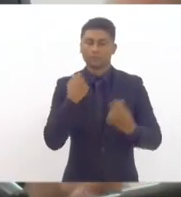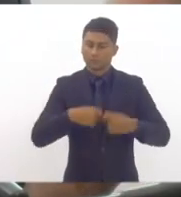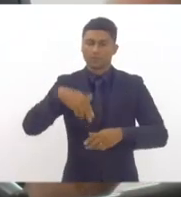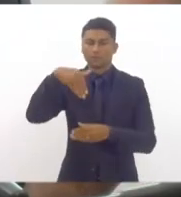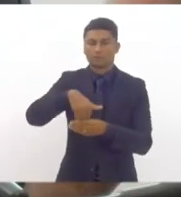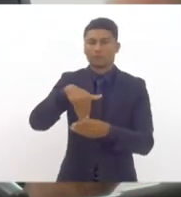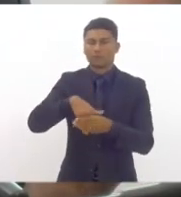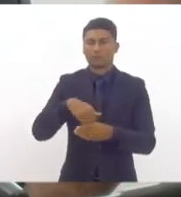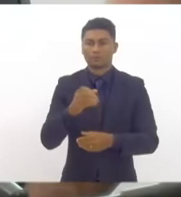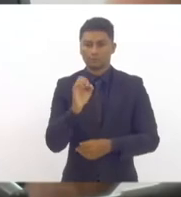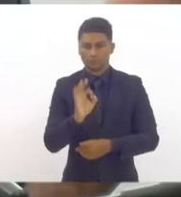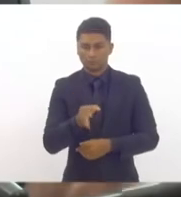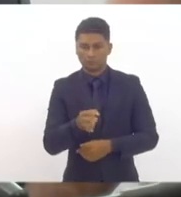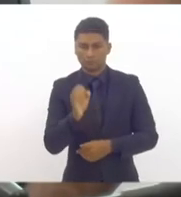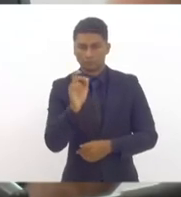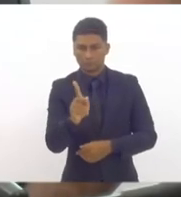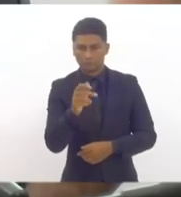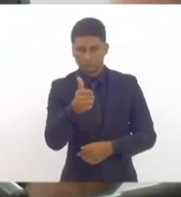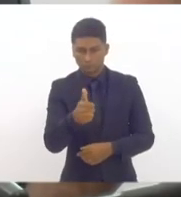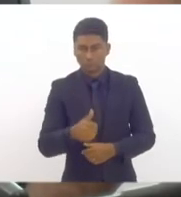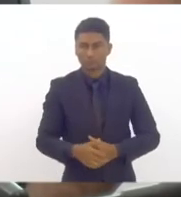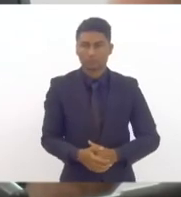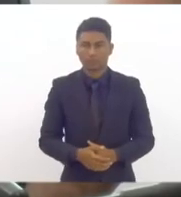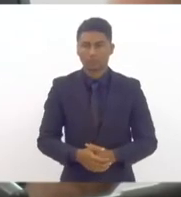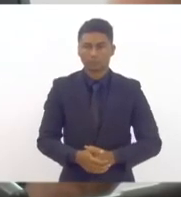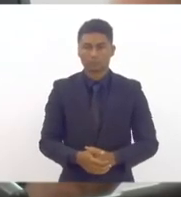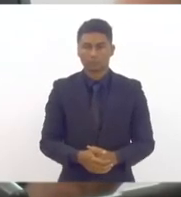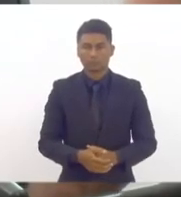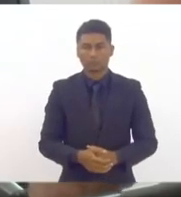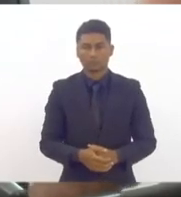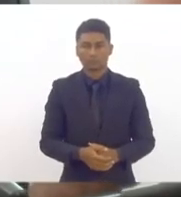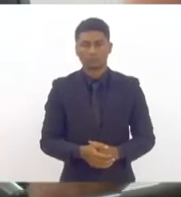Ok? Então,